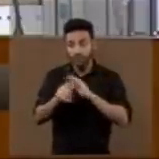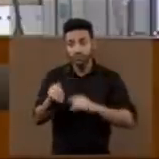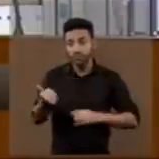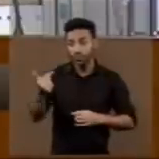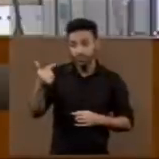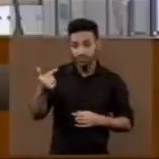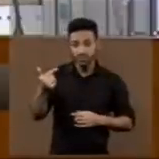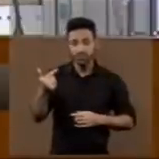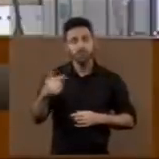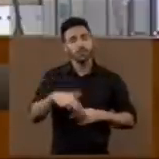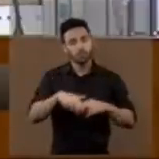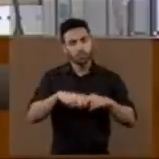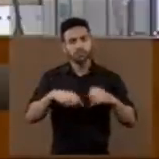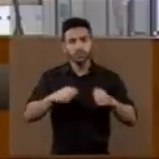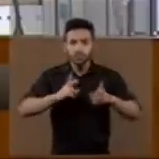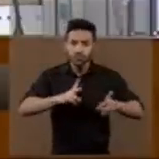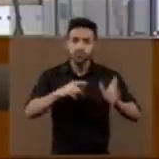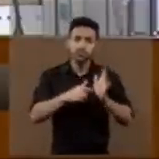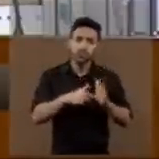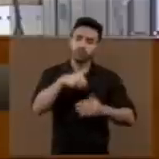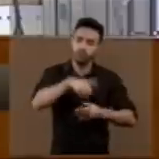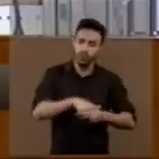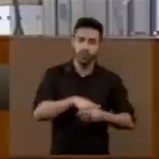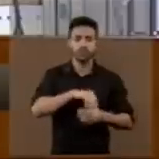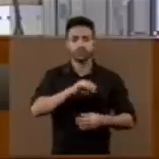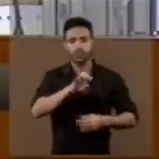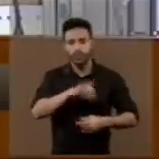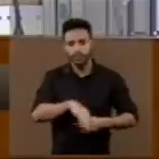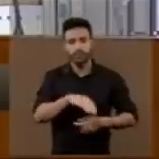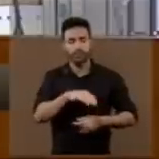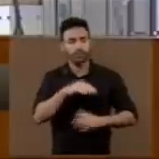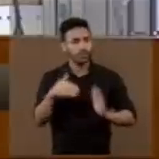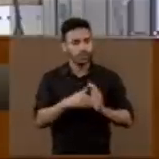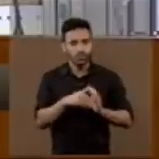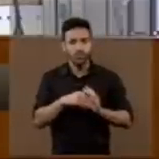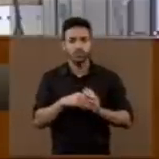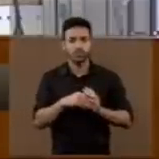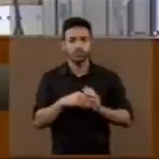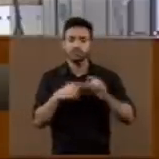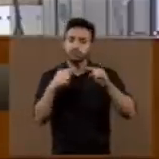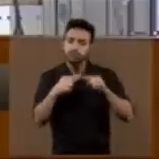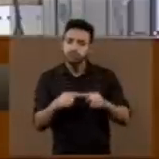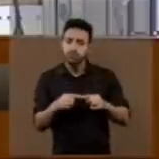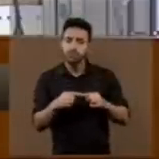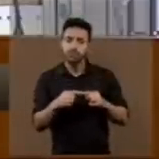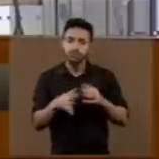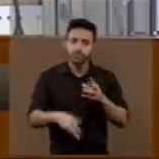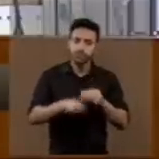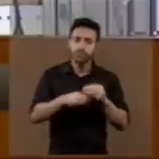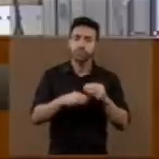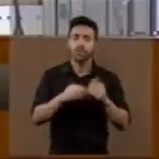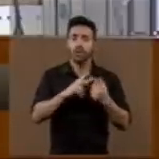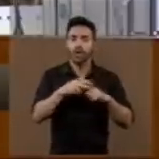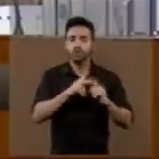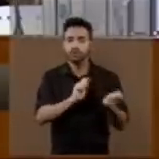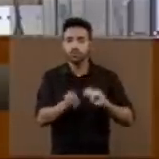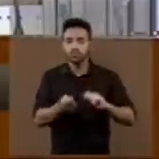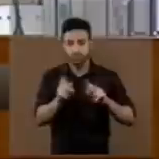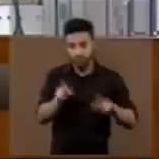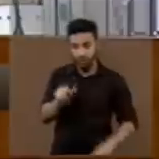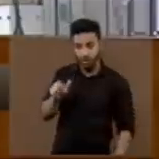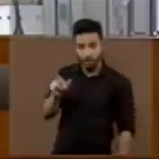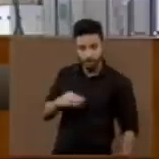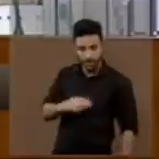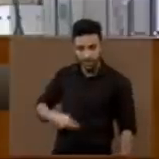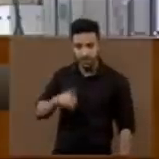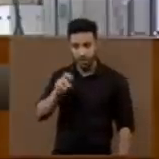de manter, tal qual o voto do ministro Joaquim, com aquelas condicionantes, as quais acrescentamos o reajuste, a ministra Rosa